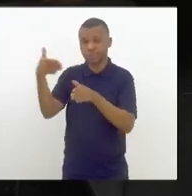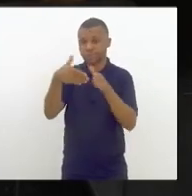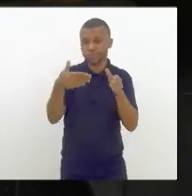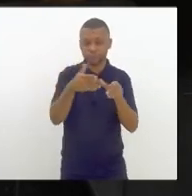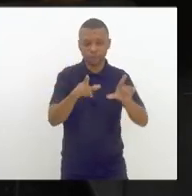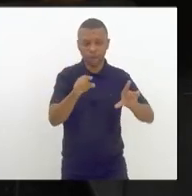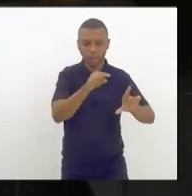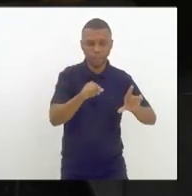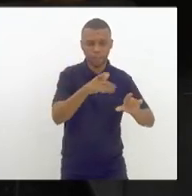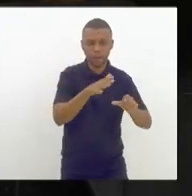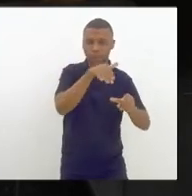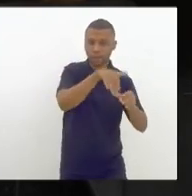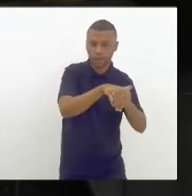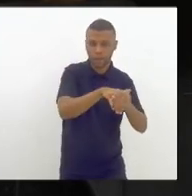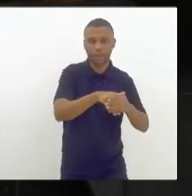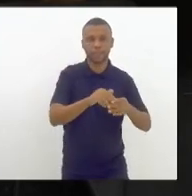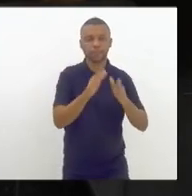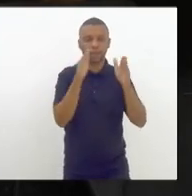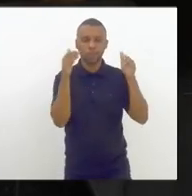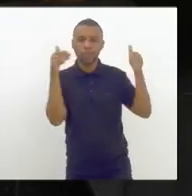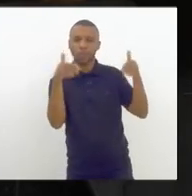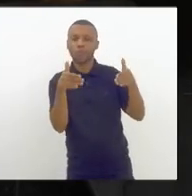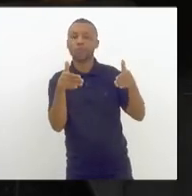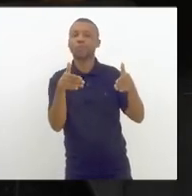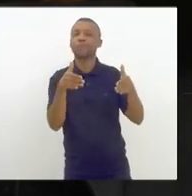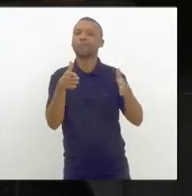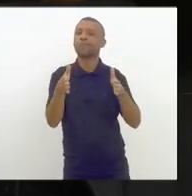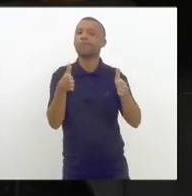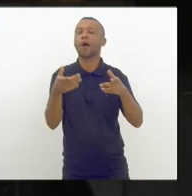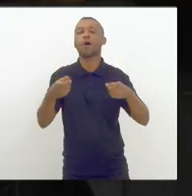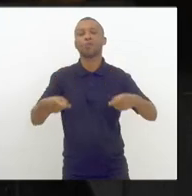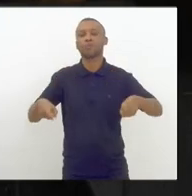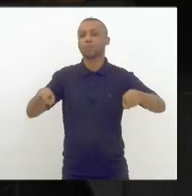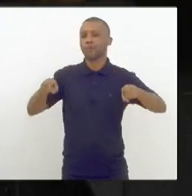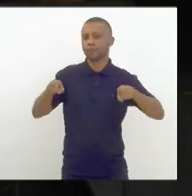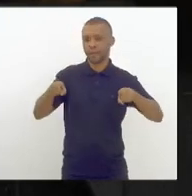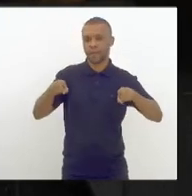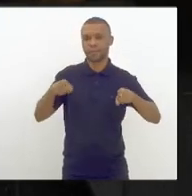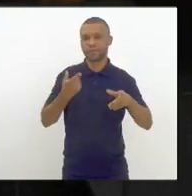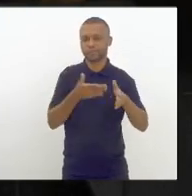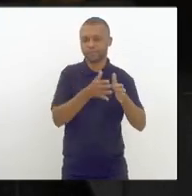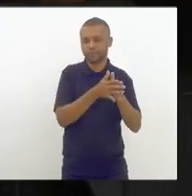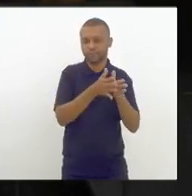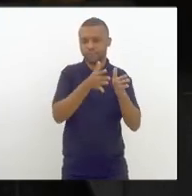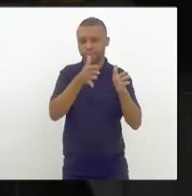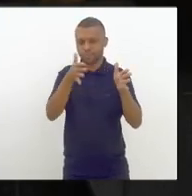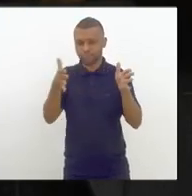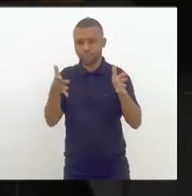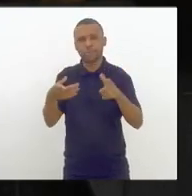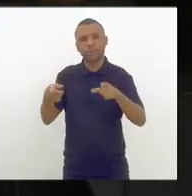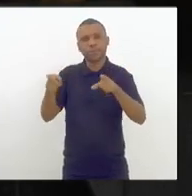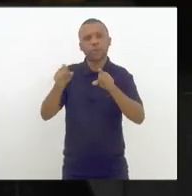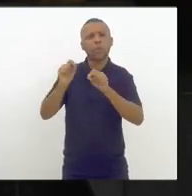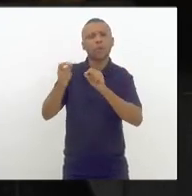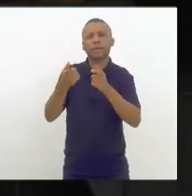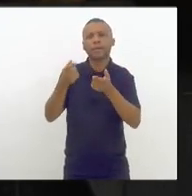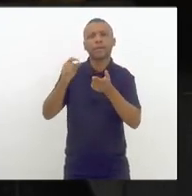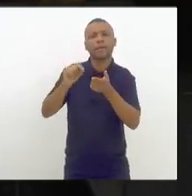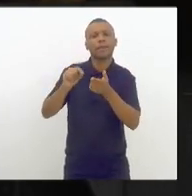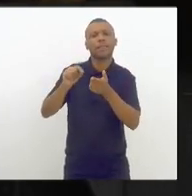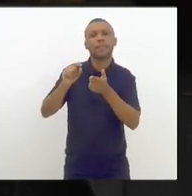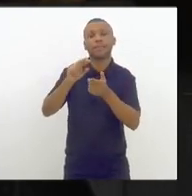sobre o caráter do mandato em exercício e o que seria exercício